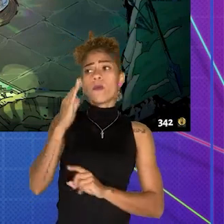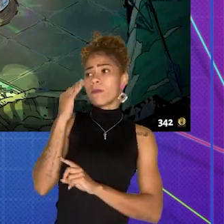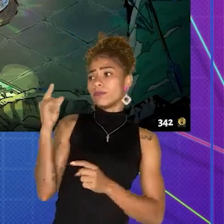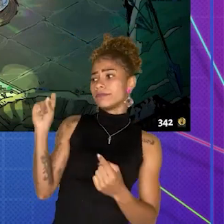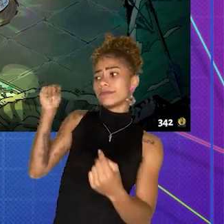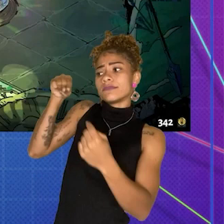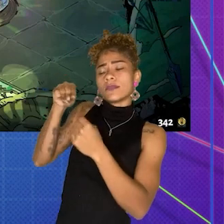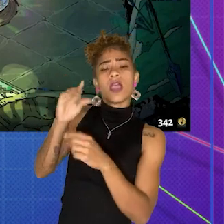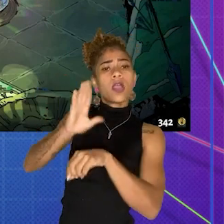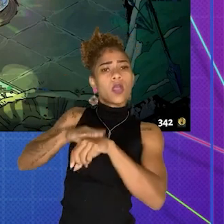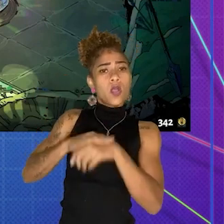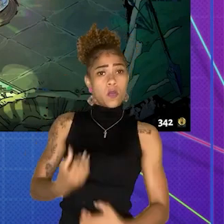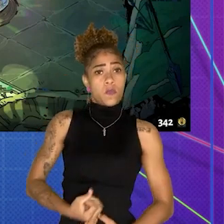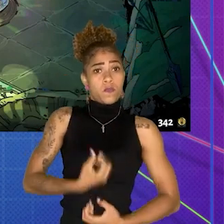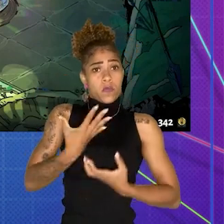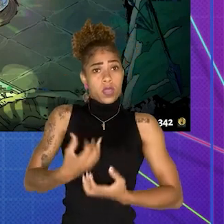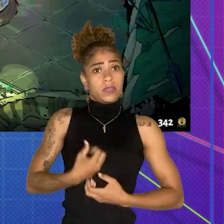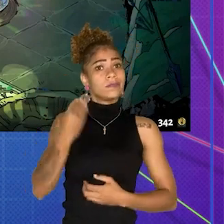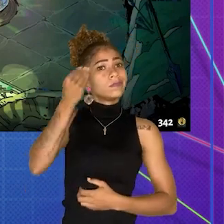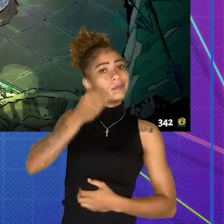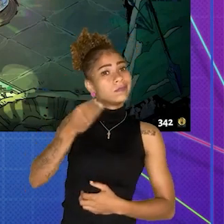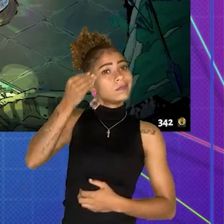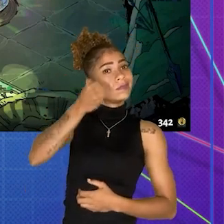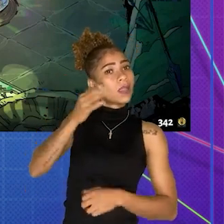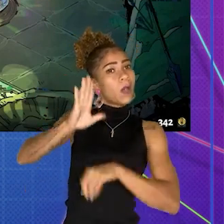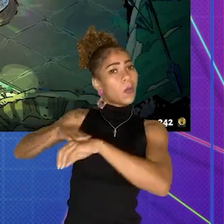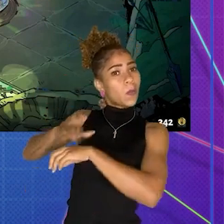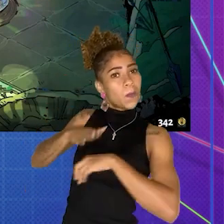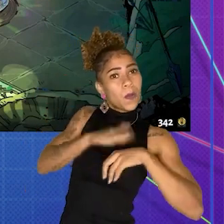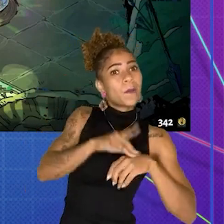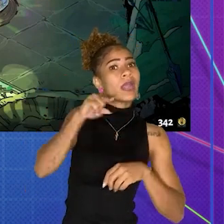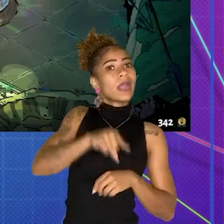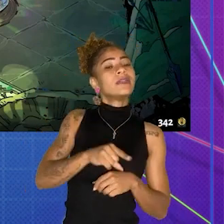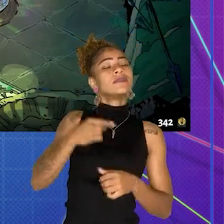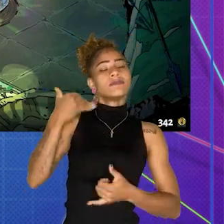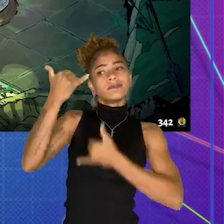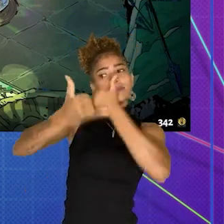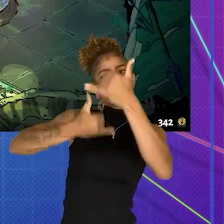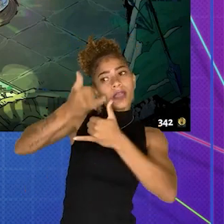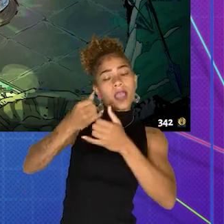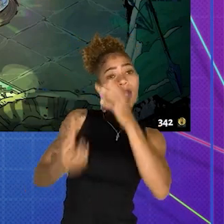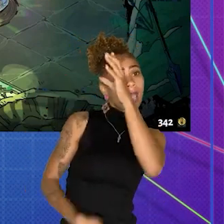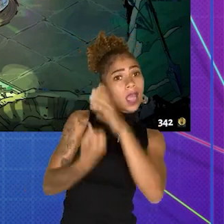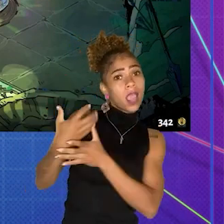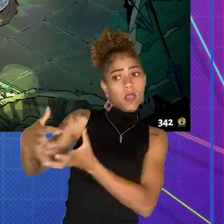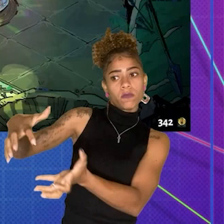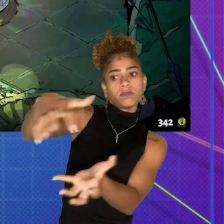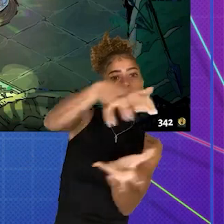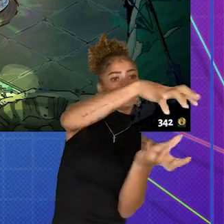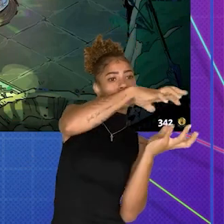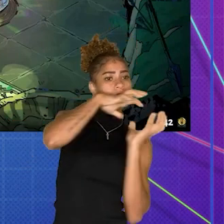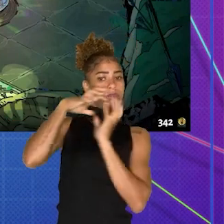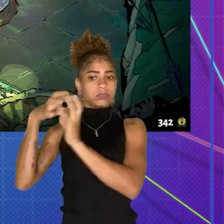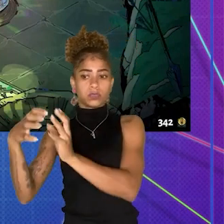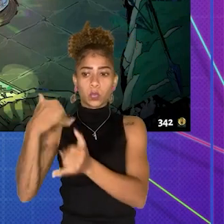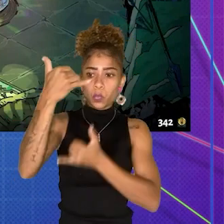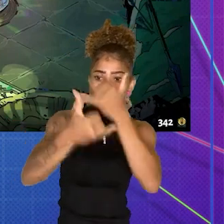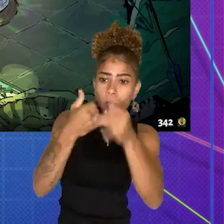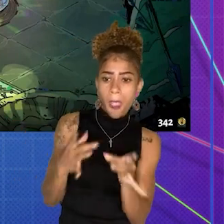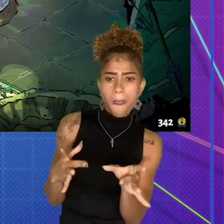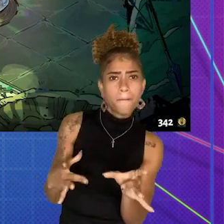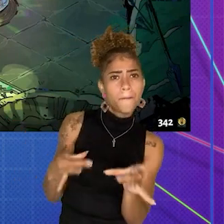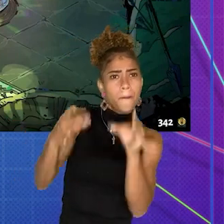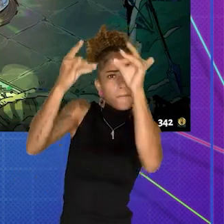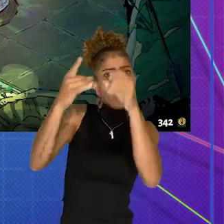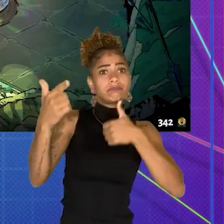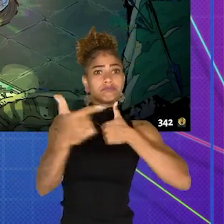narrações poéticas. A experimentação de linguagem nesses jogos ajuda a criar um mundo rico em detalhes e atmosfera, e dá vida aos